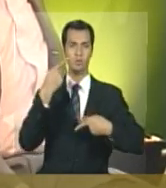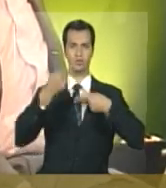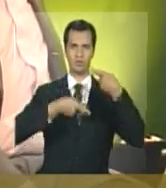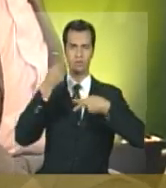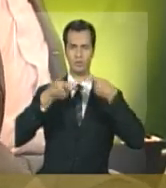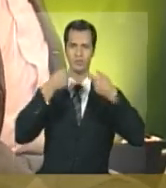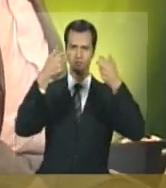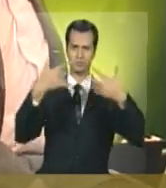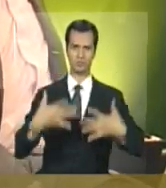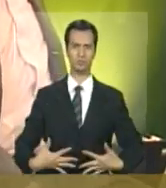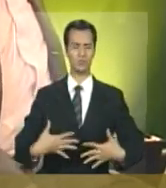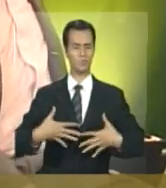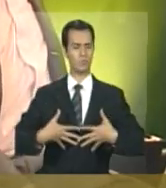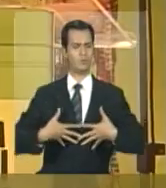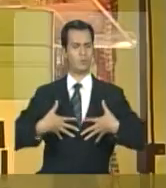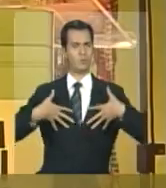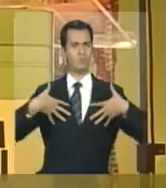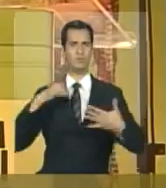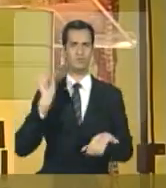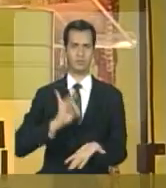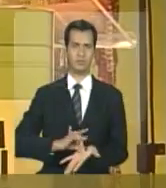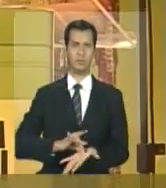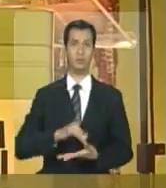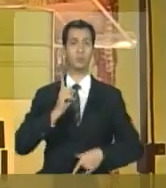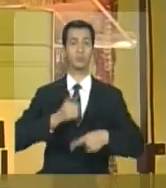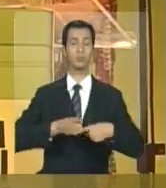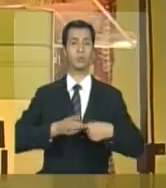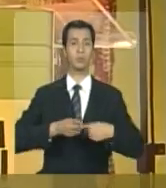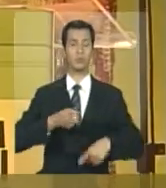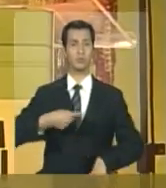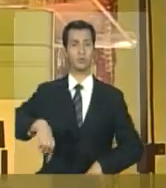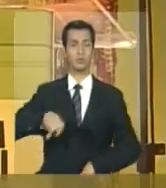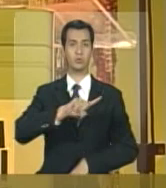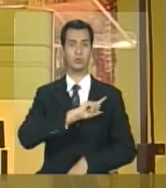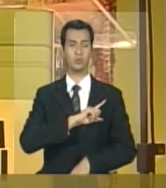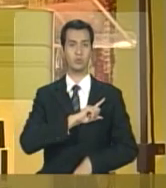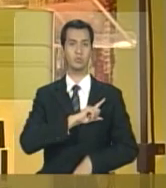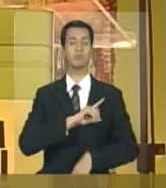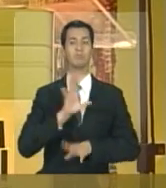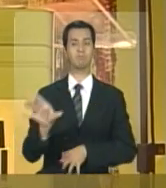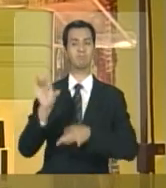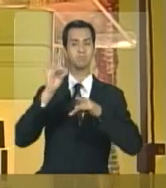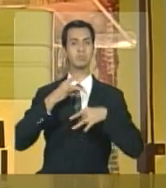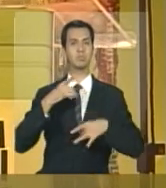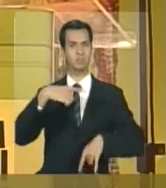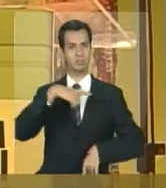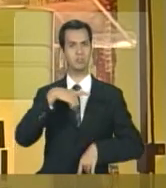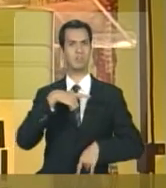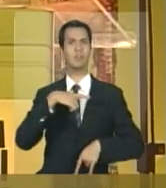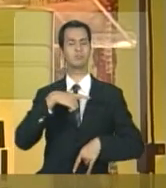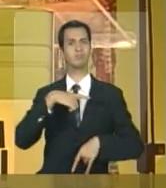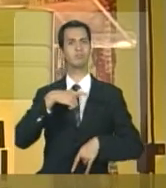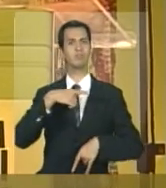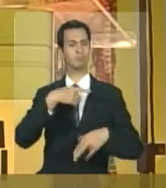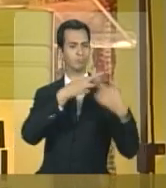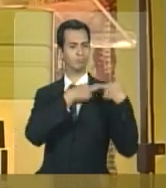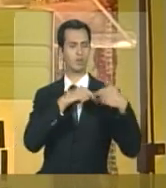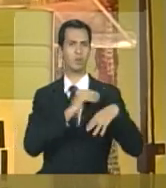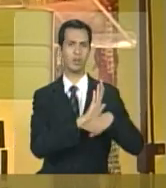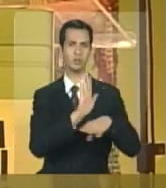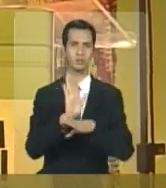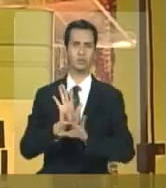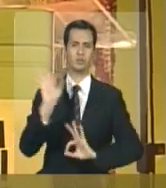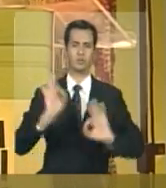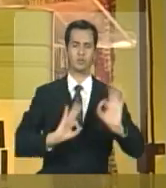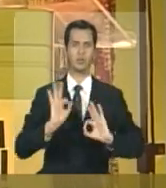com muito orgulho, porque nós somos portadores e construtores deste caminho